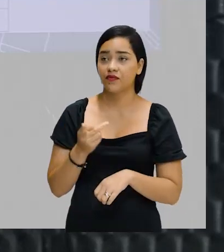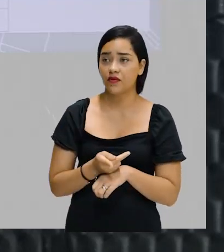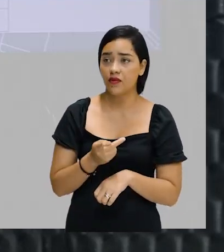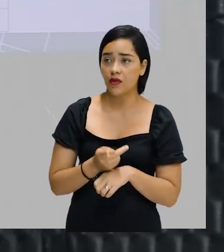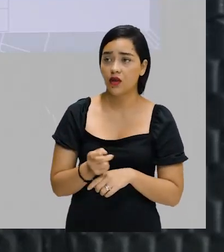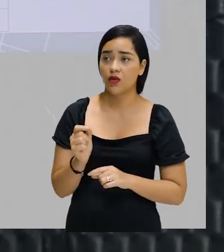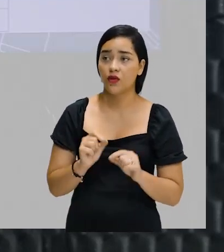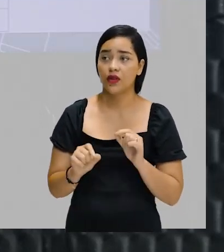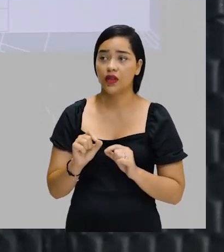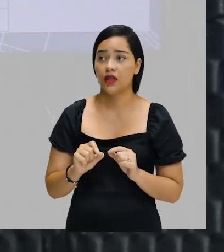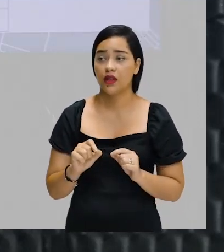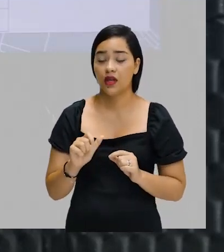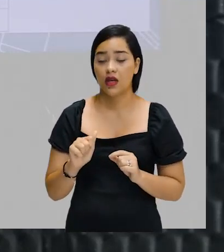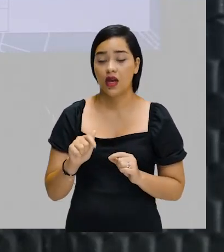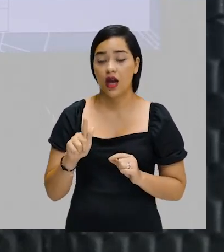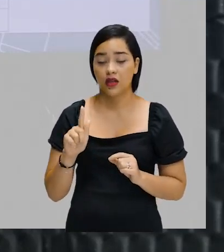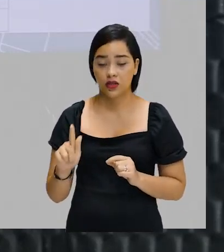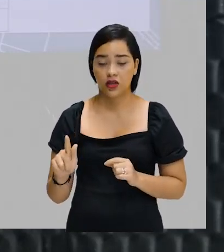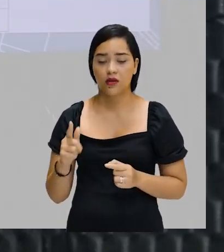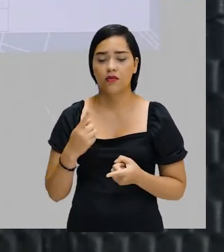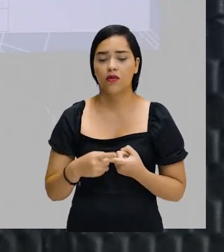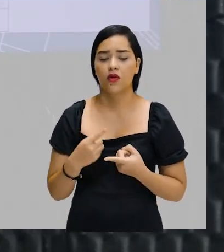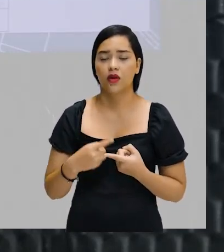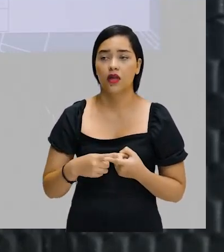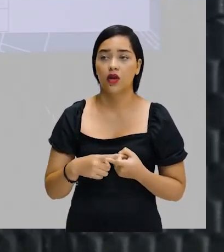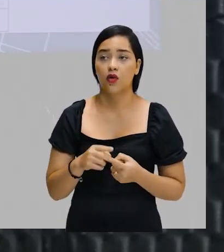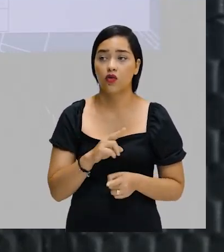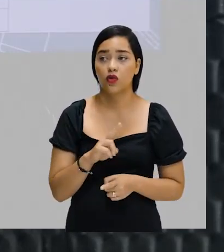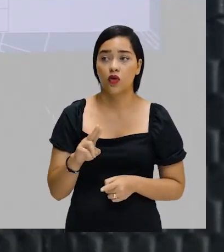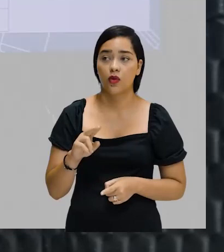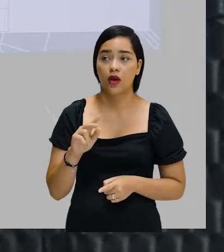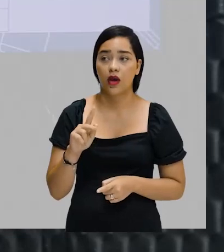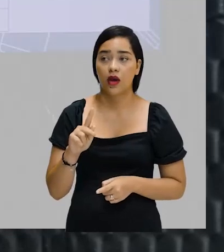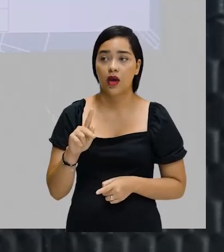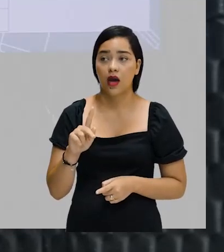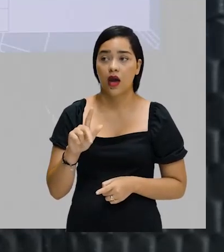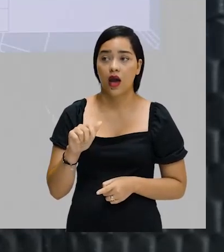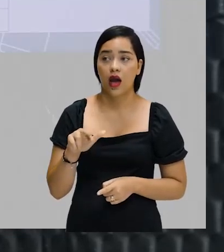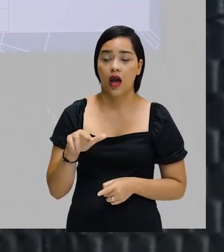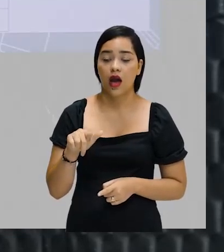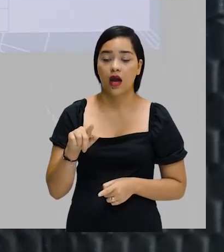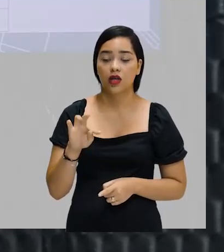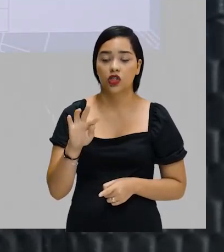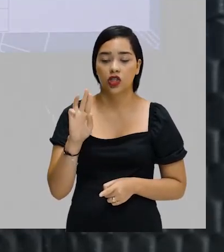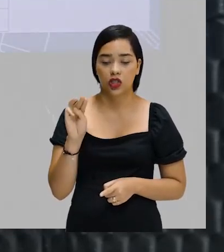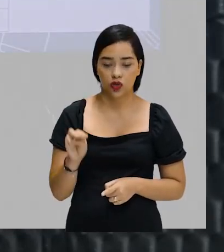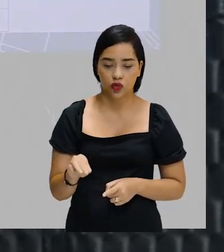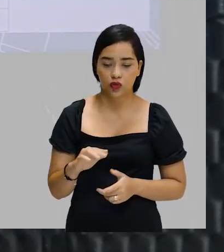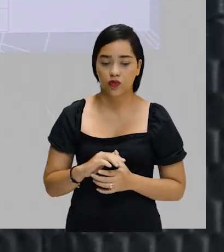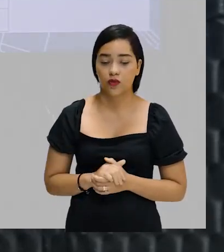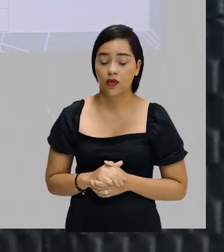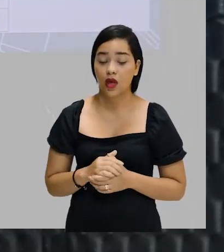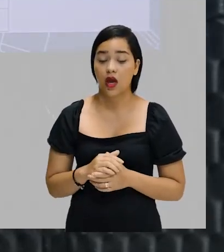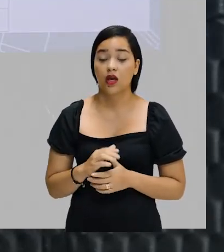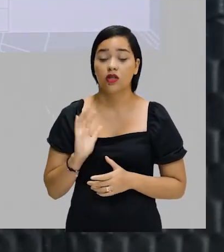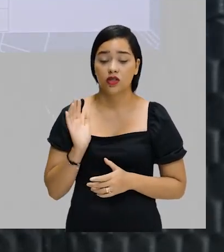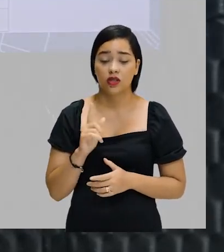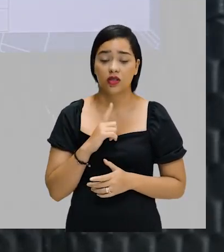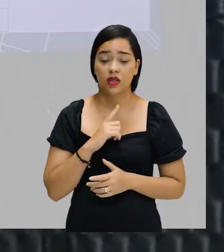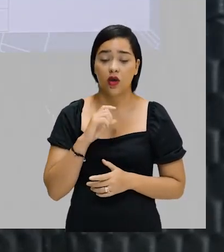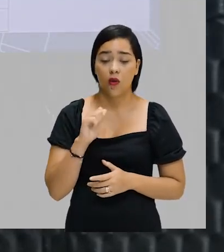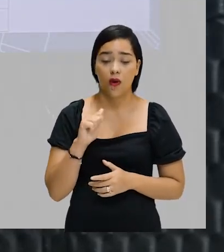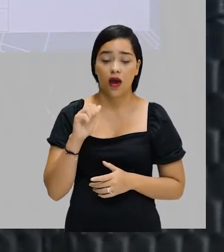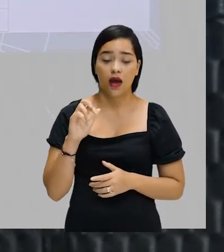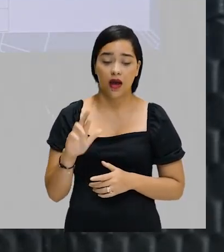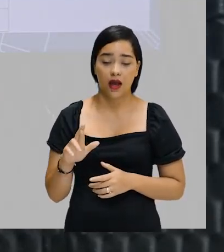prata, o símbolo é Ag. Por quê? Porque o nome em latim é argento, certo? E já tínhamos um Ar,